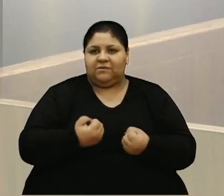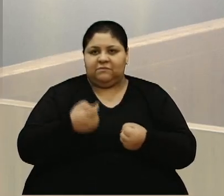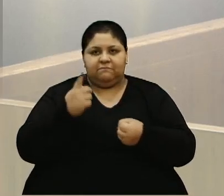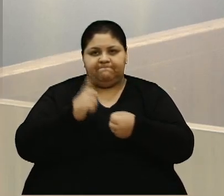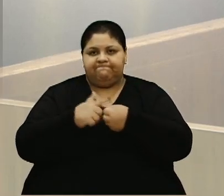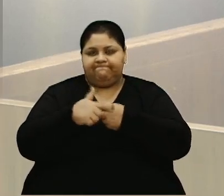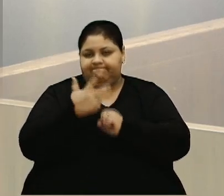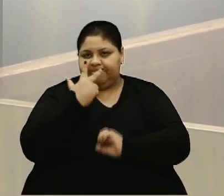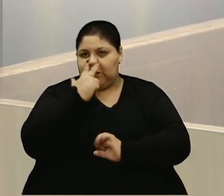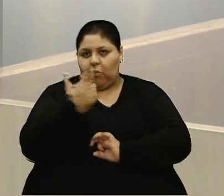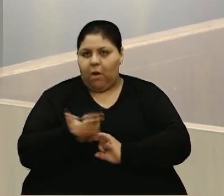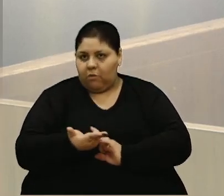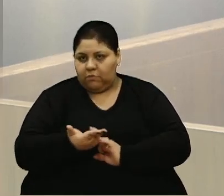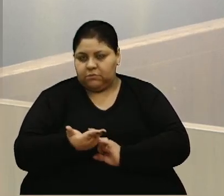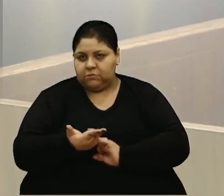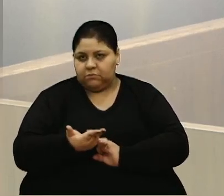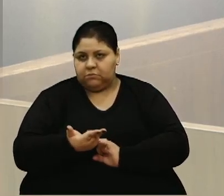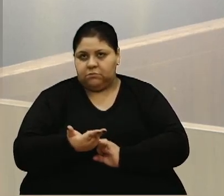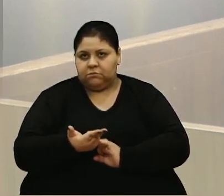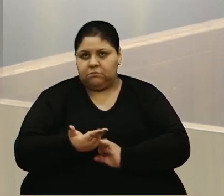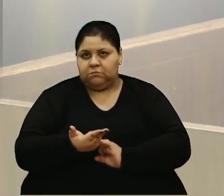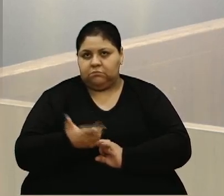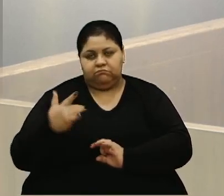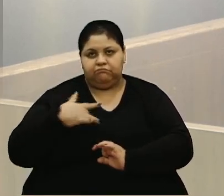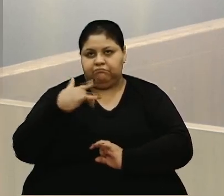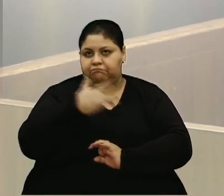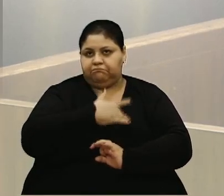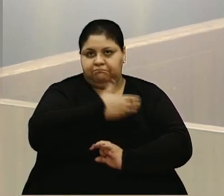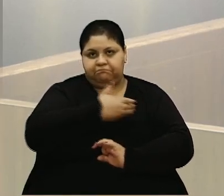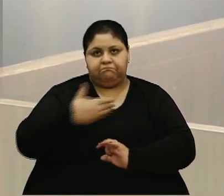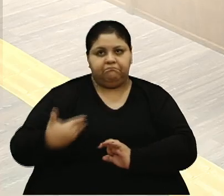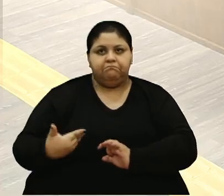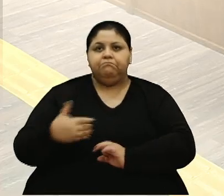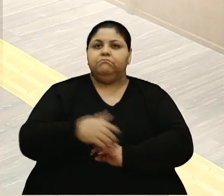esse ponto como está na saúde pública. Obrigado.